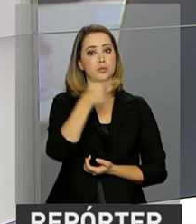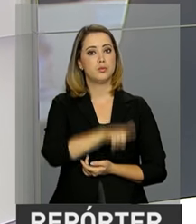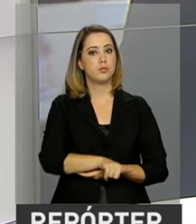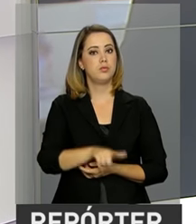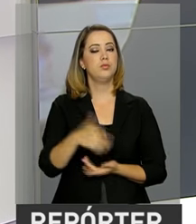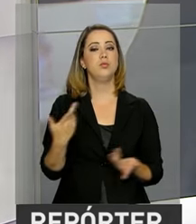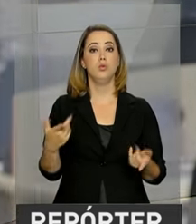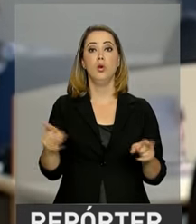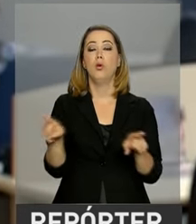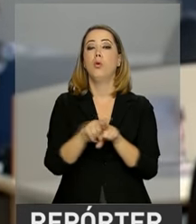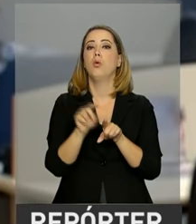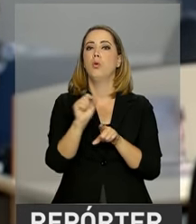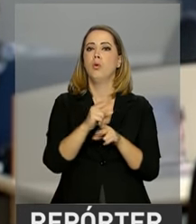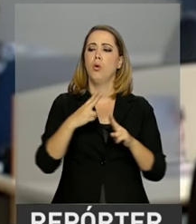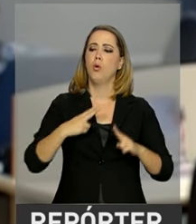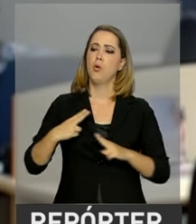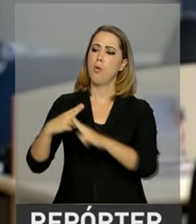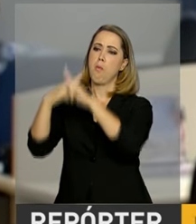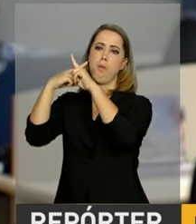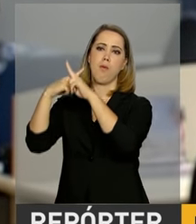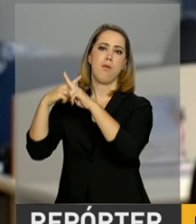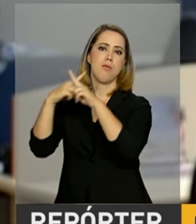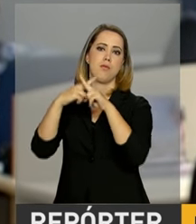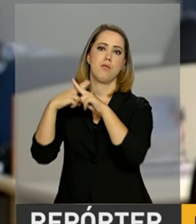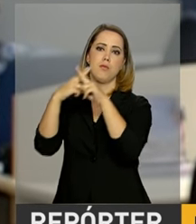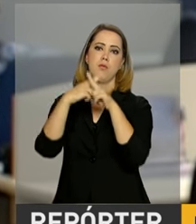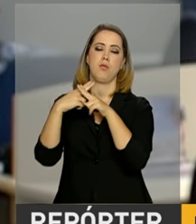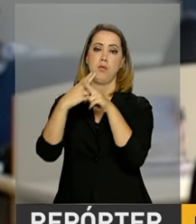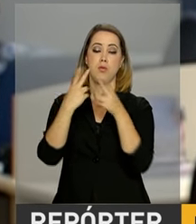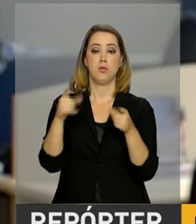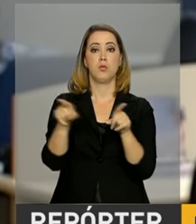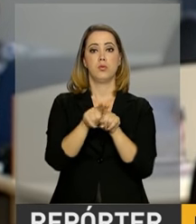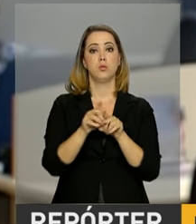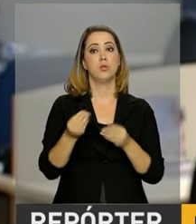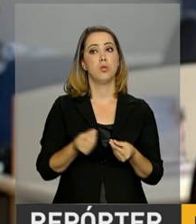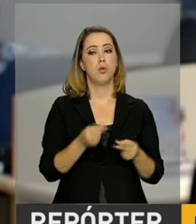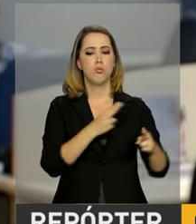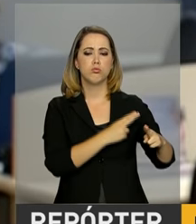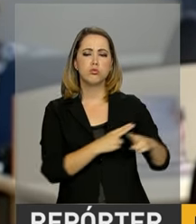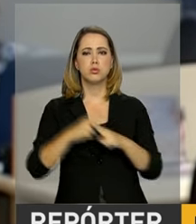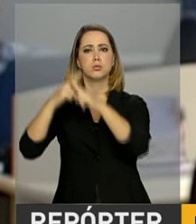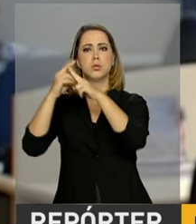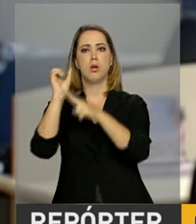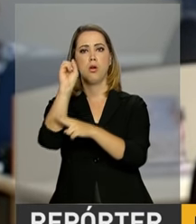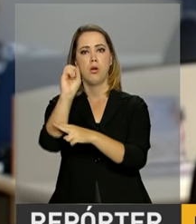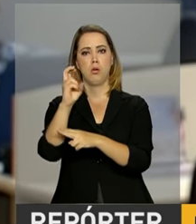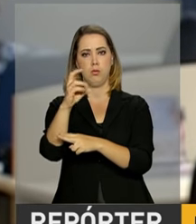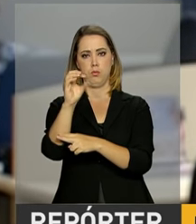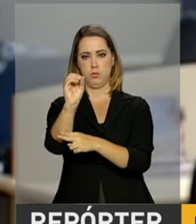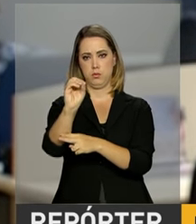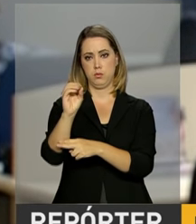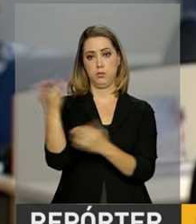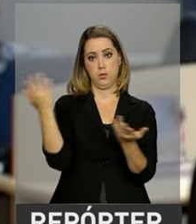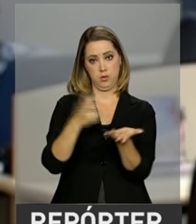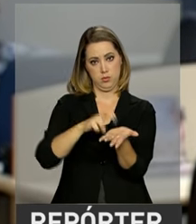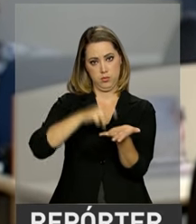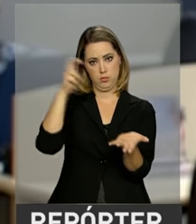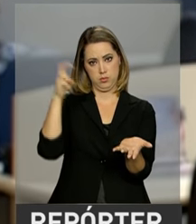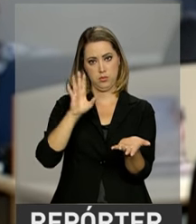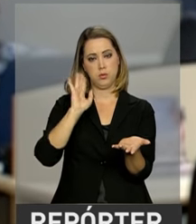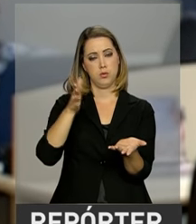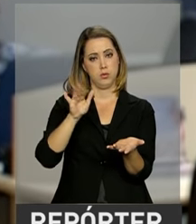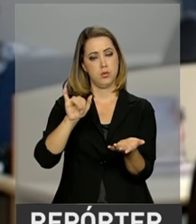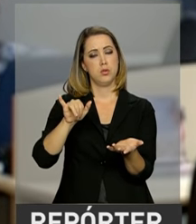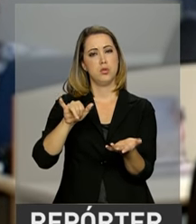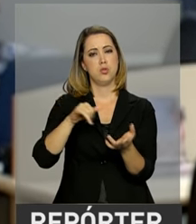Roberto o satélite batizado com o nome de Tancredo um foi colocado em órbita às 8:50 da manhã de hoje a partir do módulo